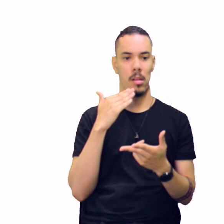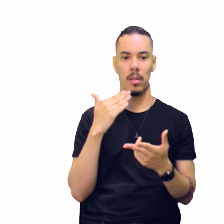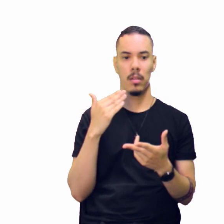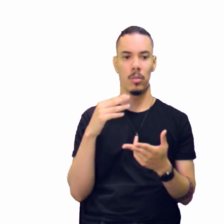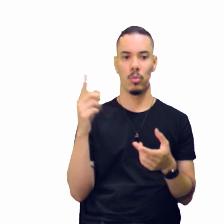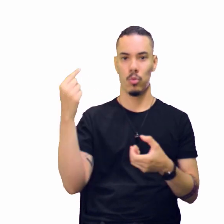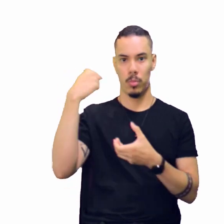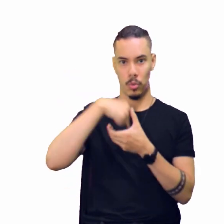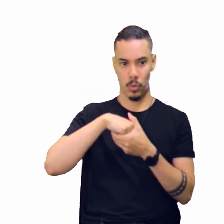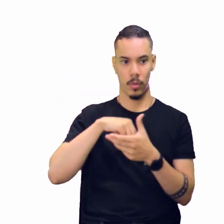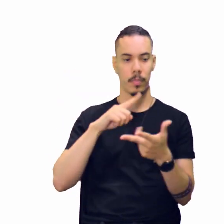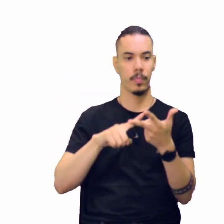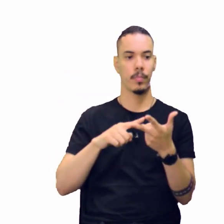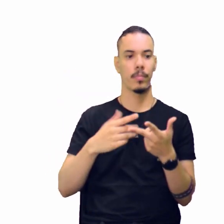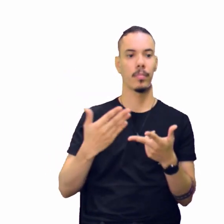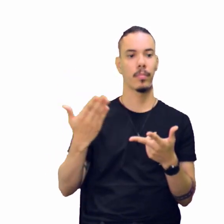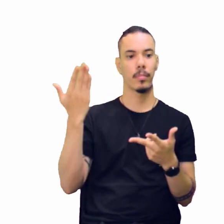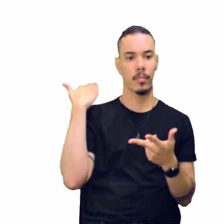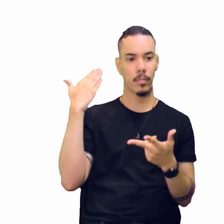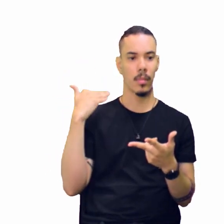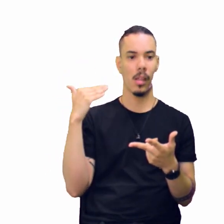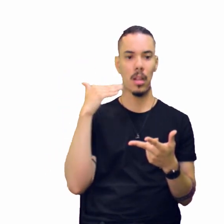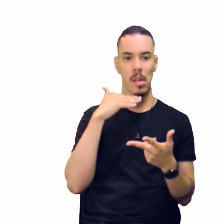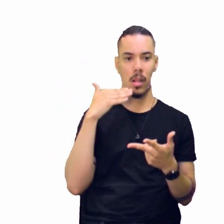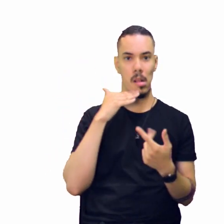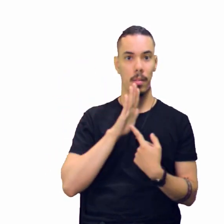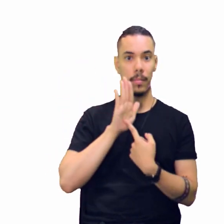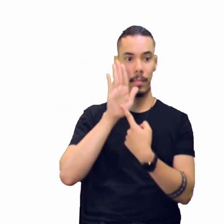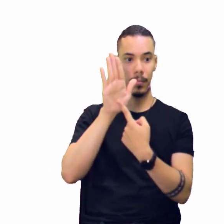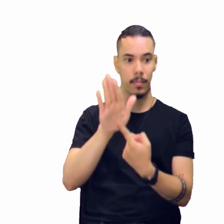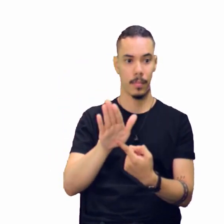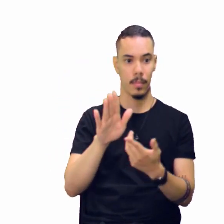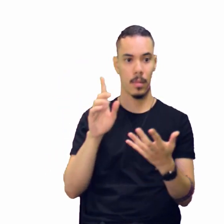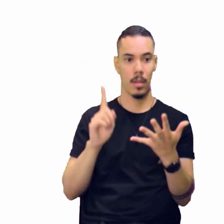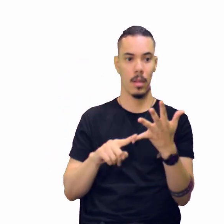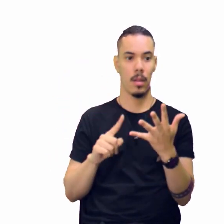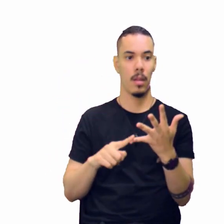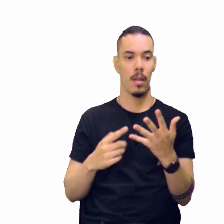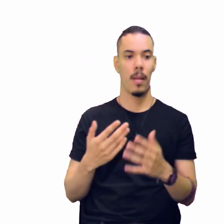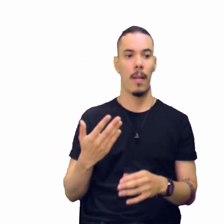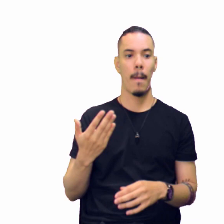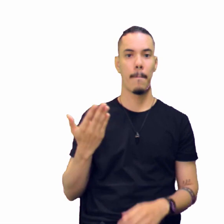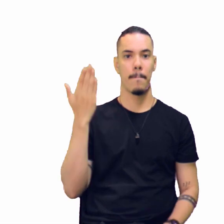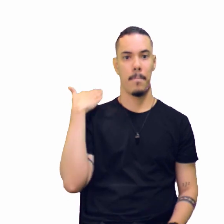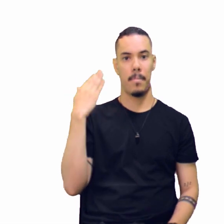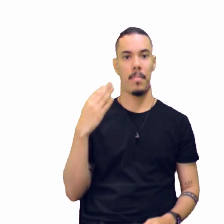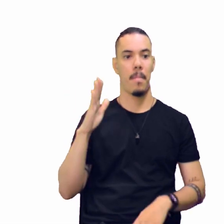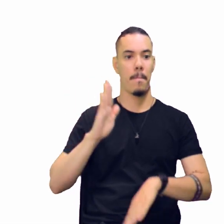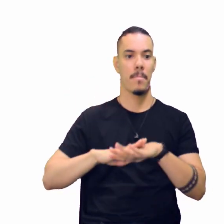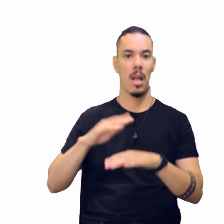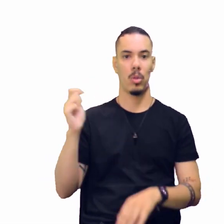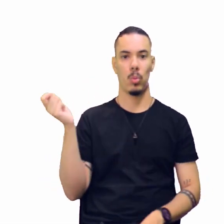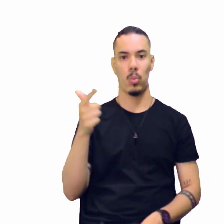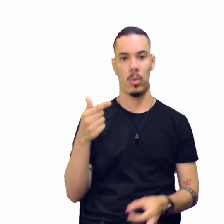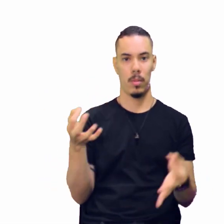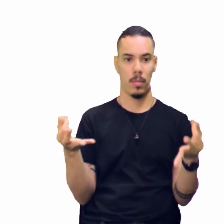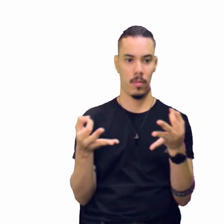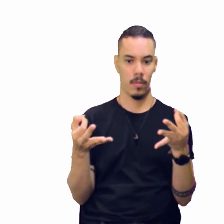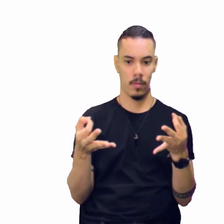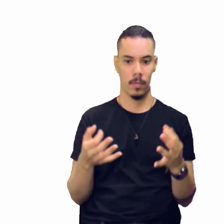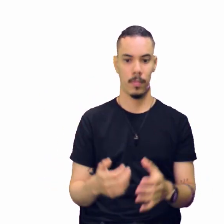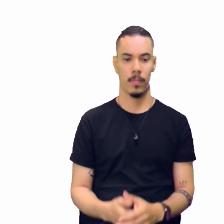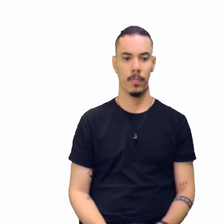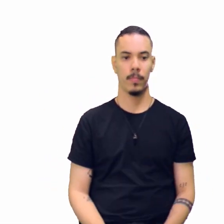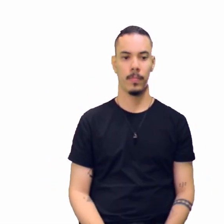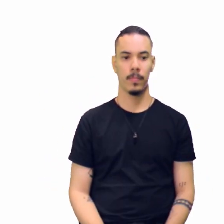subjuntivo. Pretérito imperfeito do indicativo. Pretérito mais que perfeito, né?